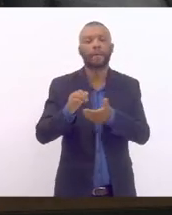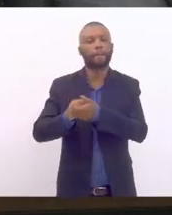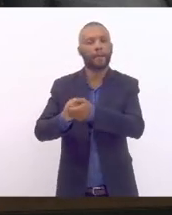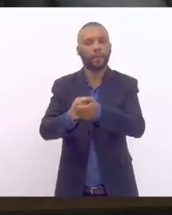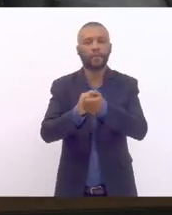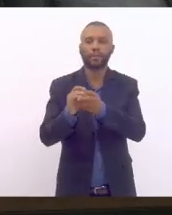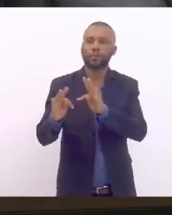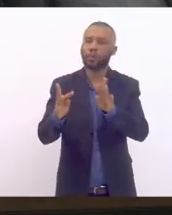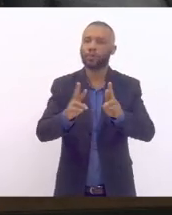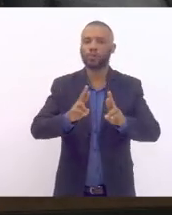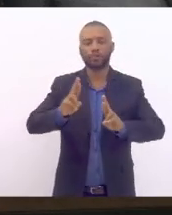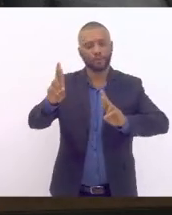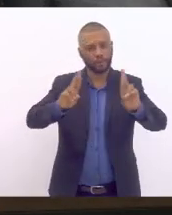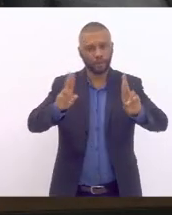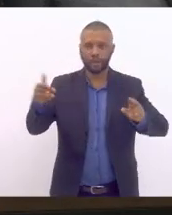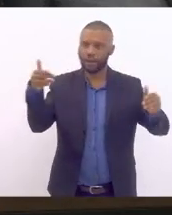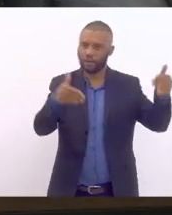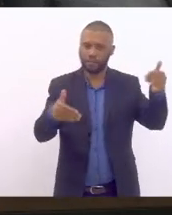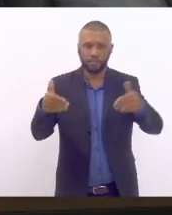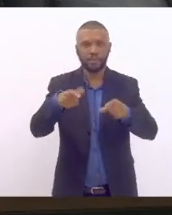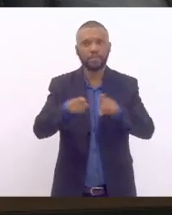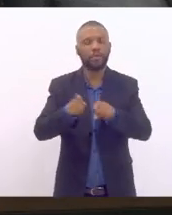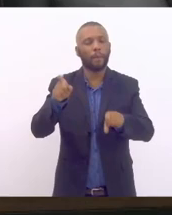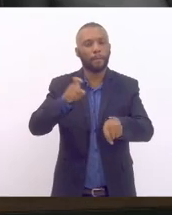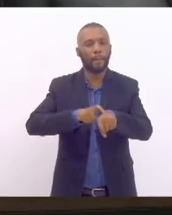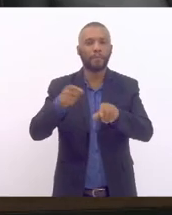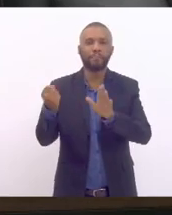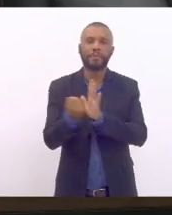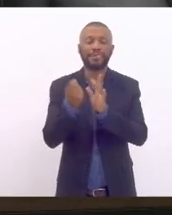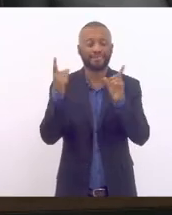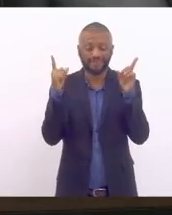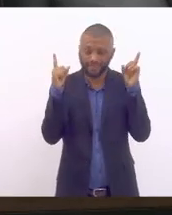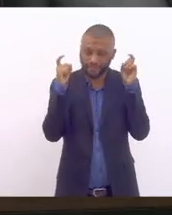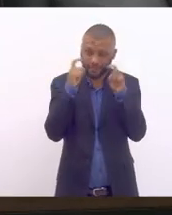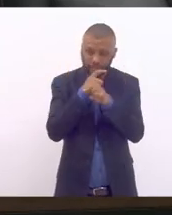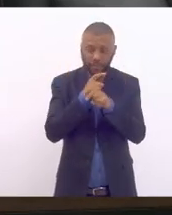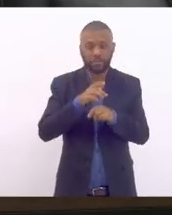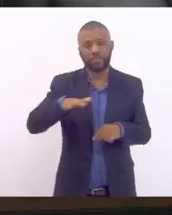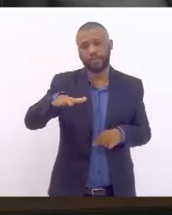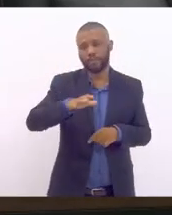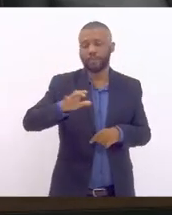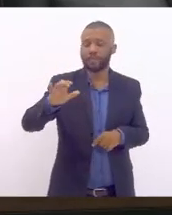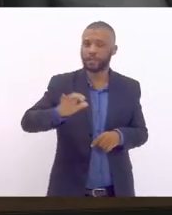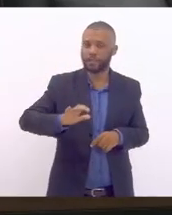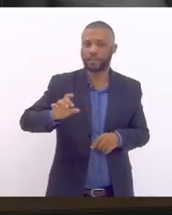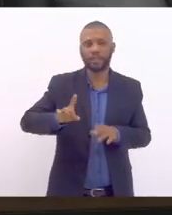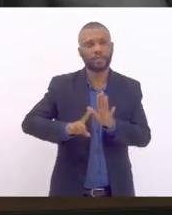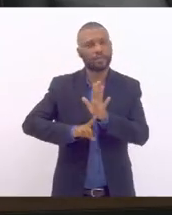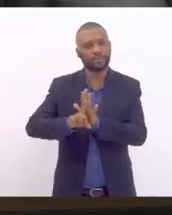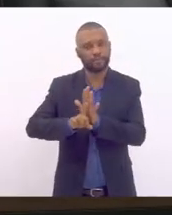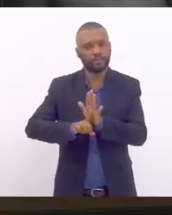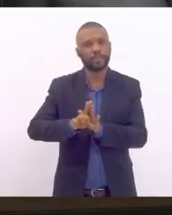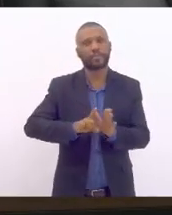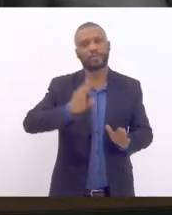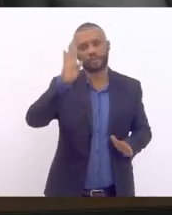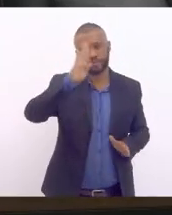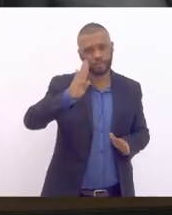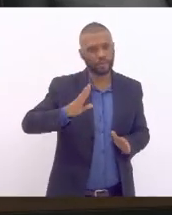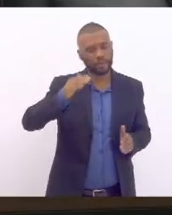todos os leitores que aqui estiveram que foi um momento um momento Acho que mais difíceis para ciência para pesquisa no Brasil